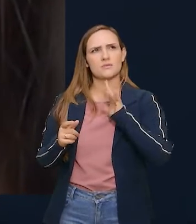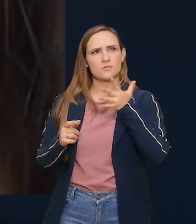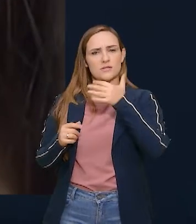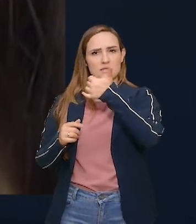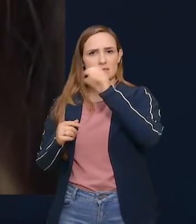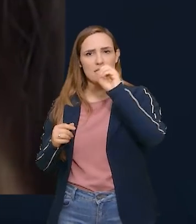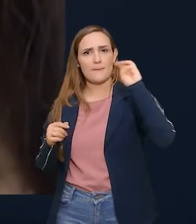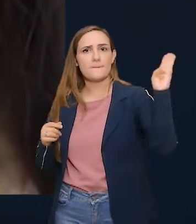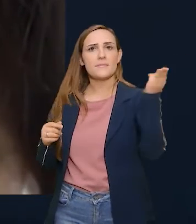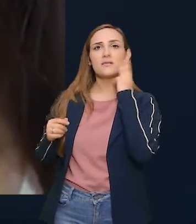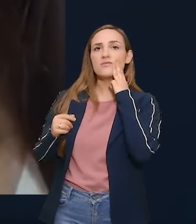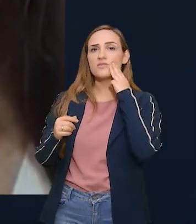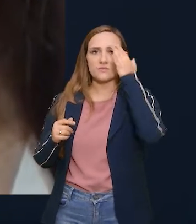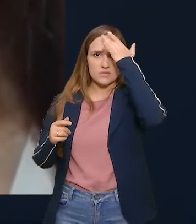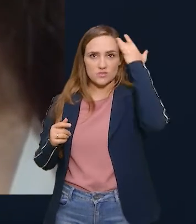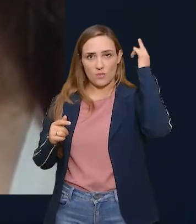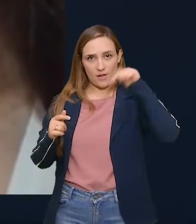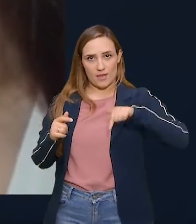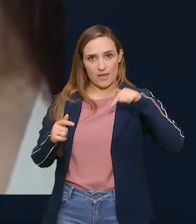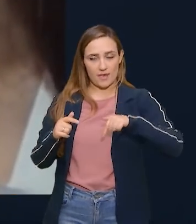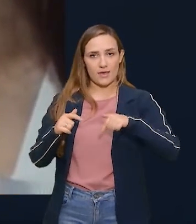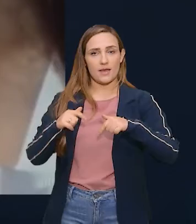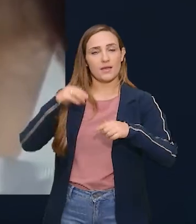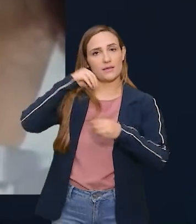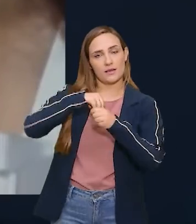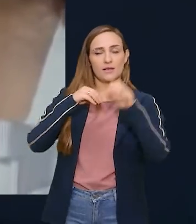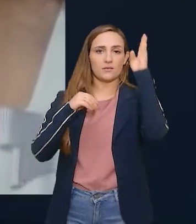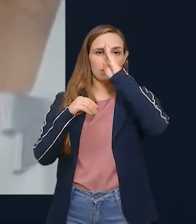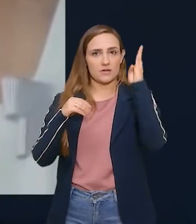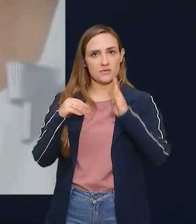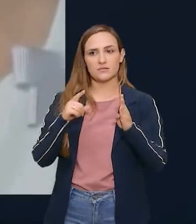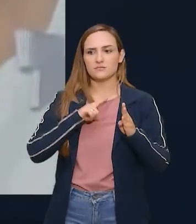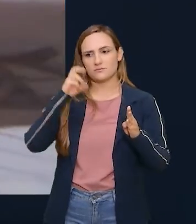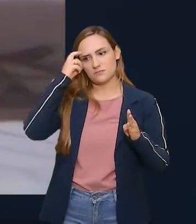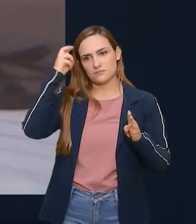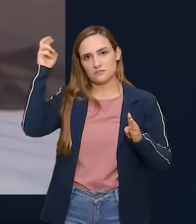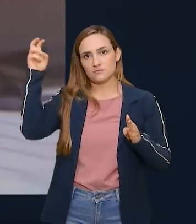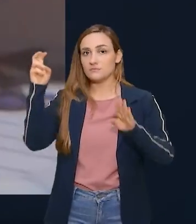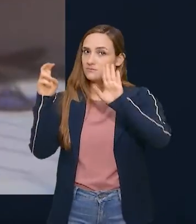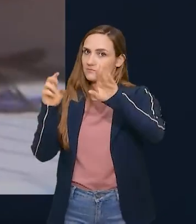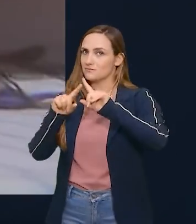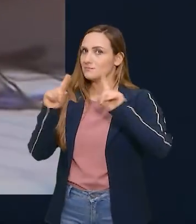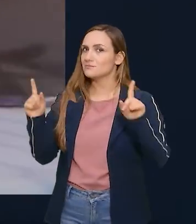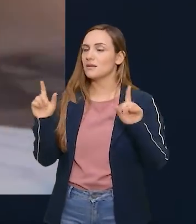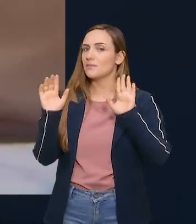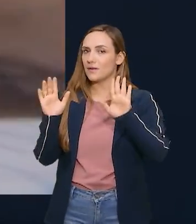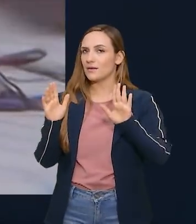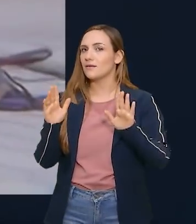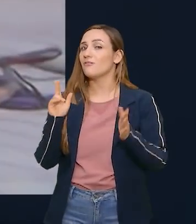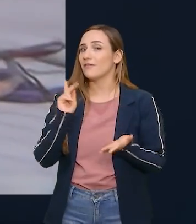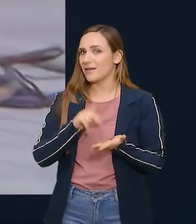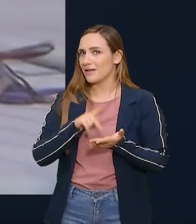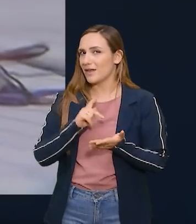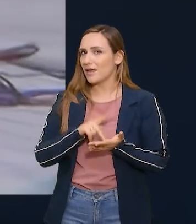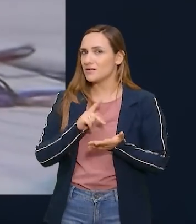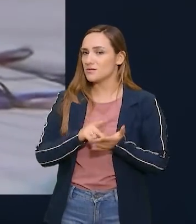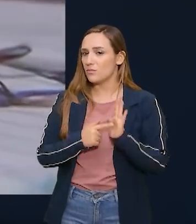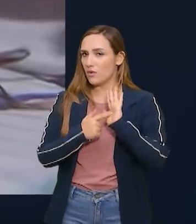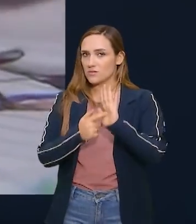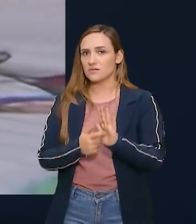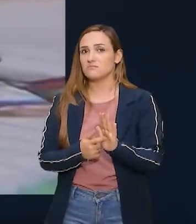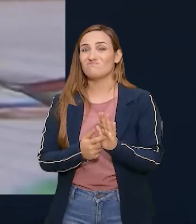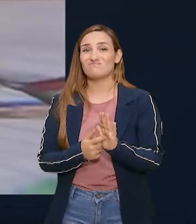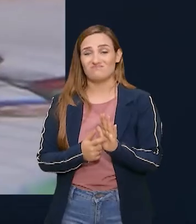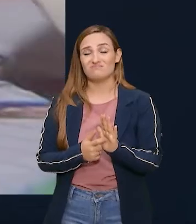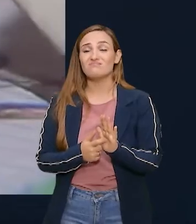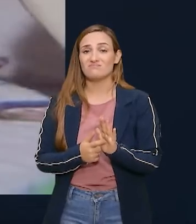Saúde estima que no Brasil haja pelo menos 10 milhões de pessoas superdotadas ou portadoras de altas habilidades. Mas esse número